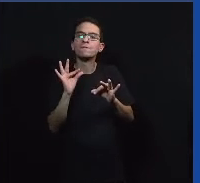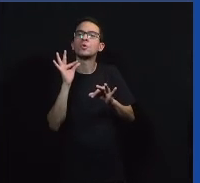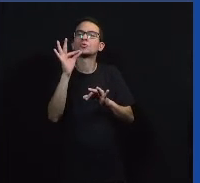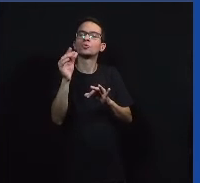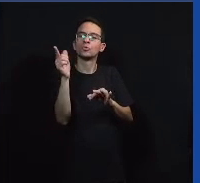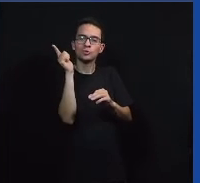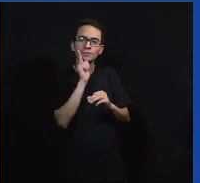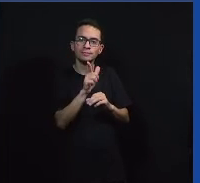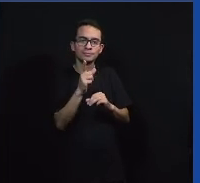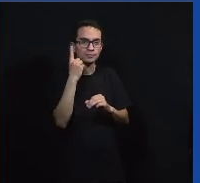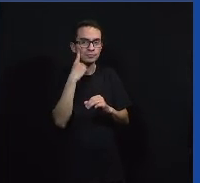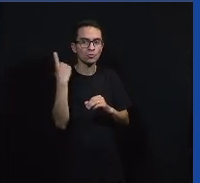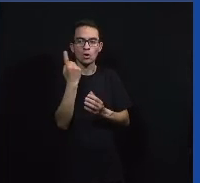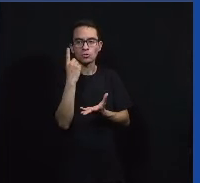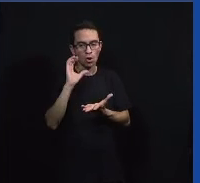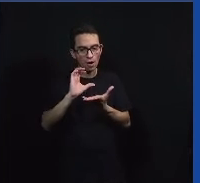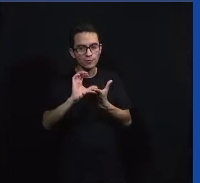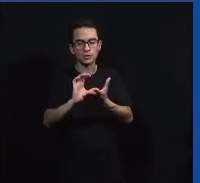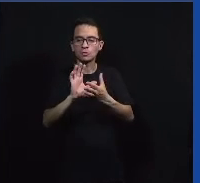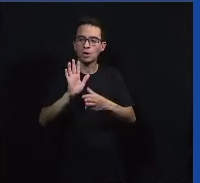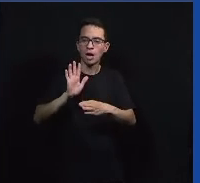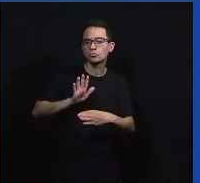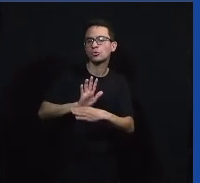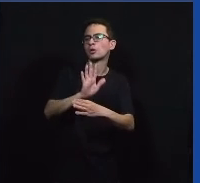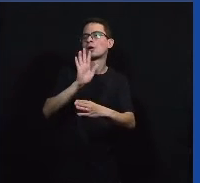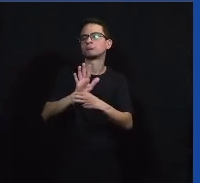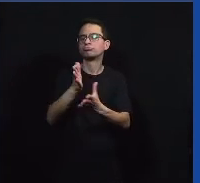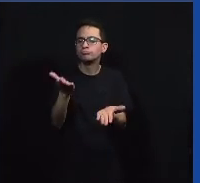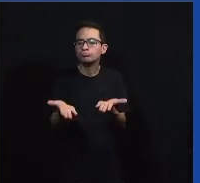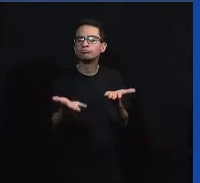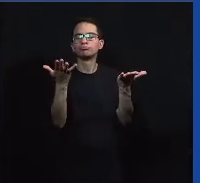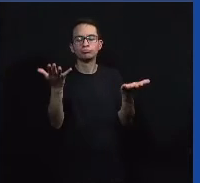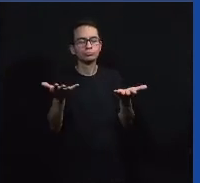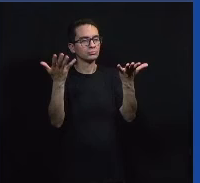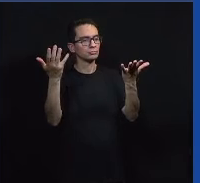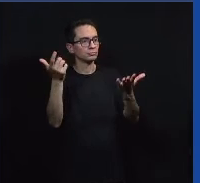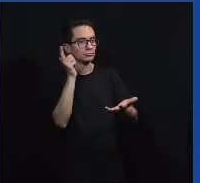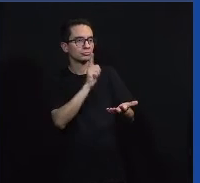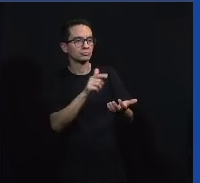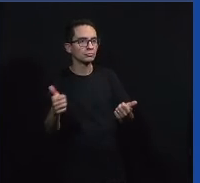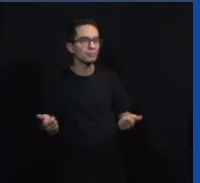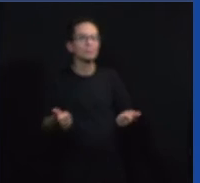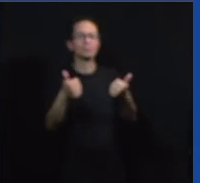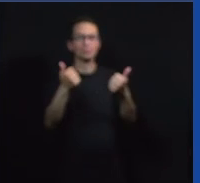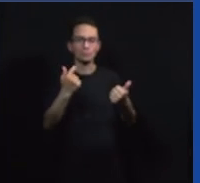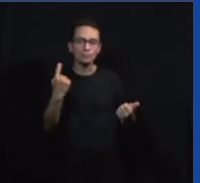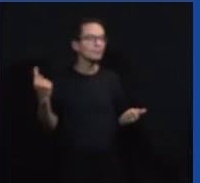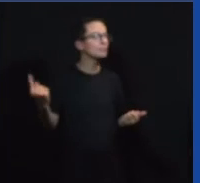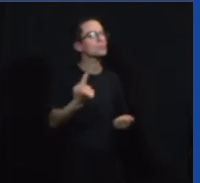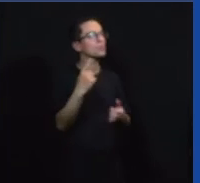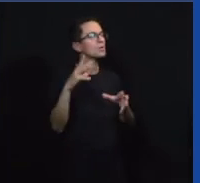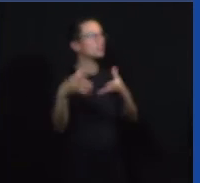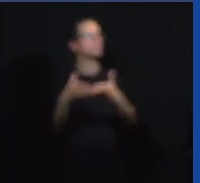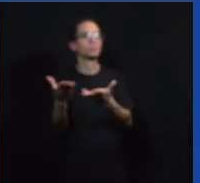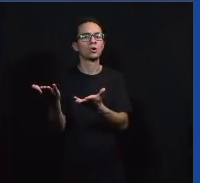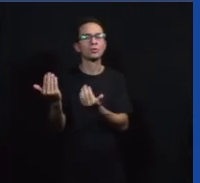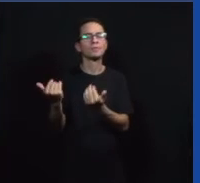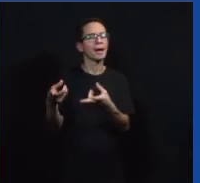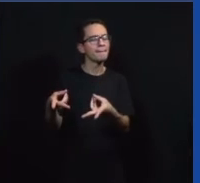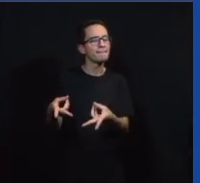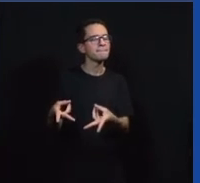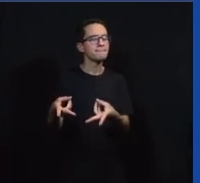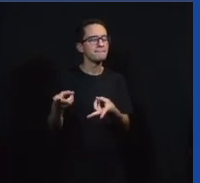está investindo no público, né, que pode trazer esse maior retorno para a gente, que é essa juventude que a gente percebeu por